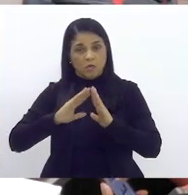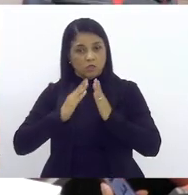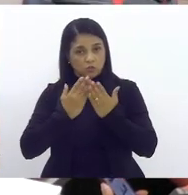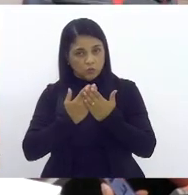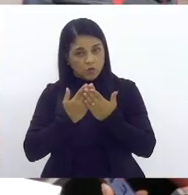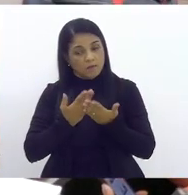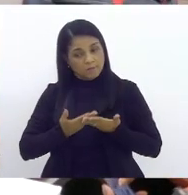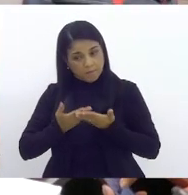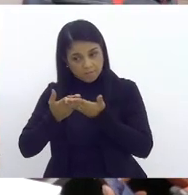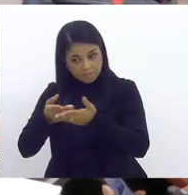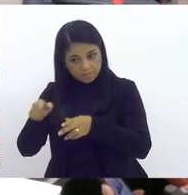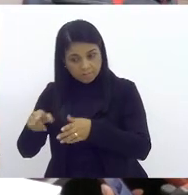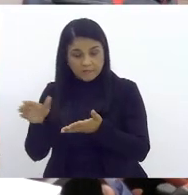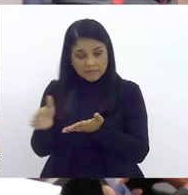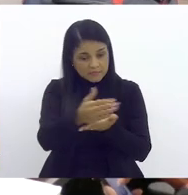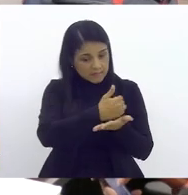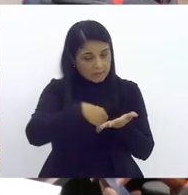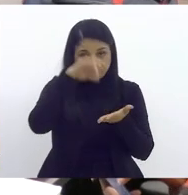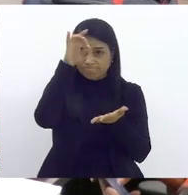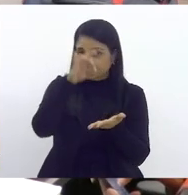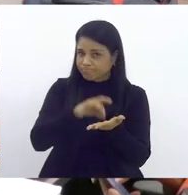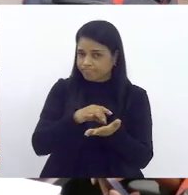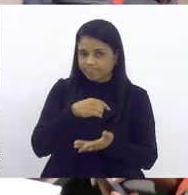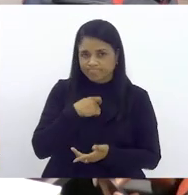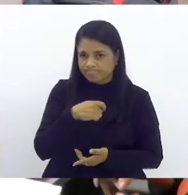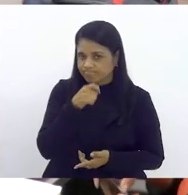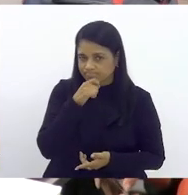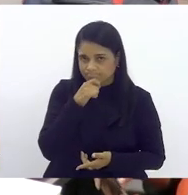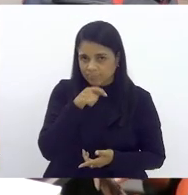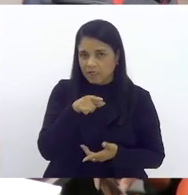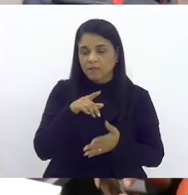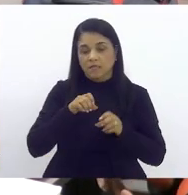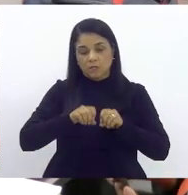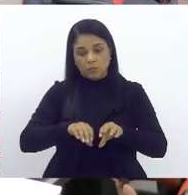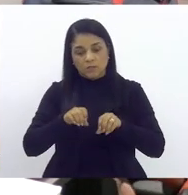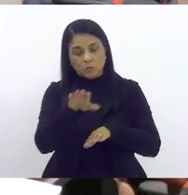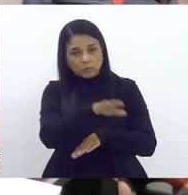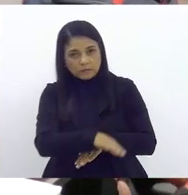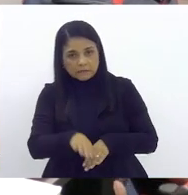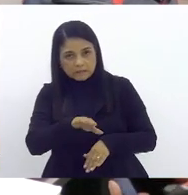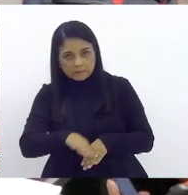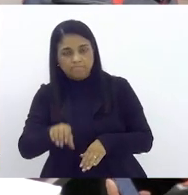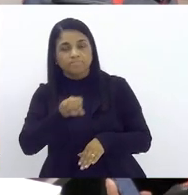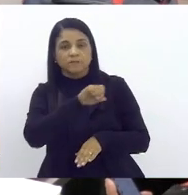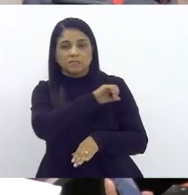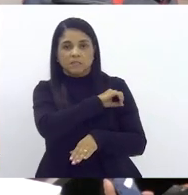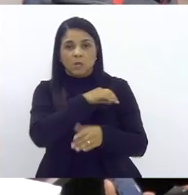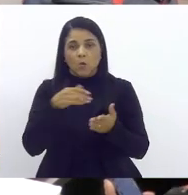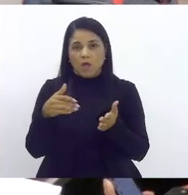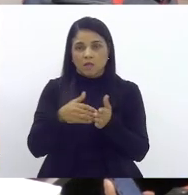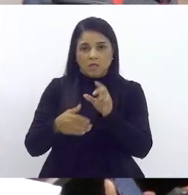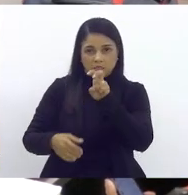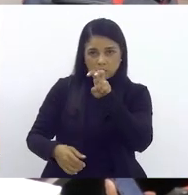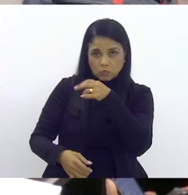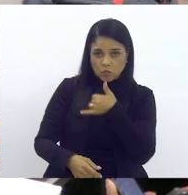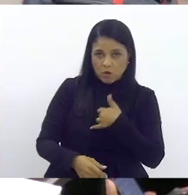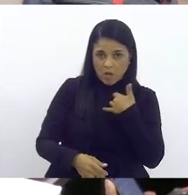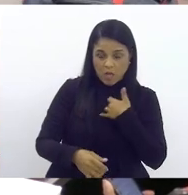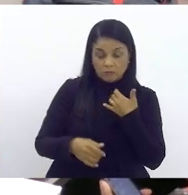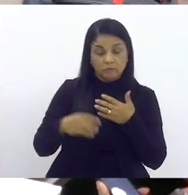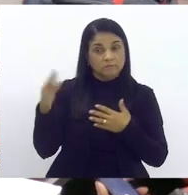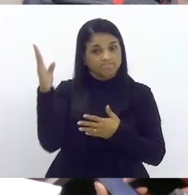o censo não traz os dados reais da educação da primeiríssima infância. Isso é muito grave, um país que não tem os